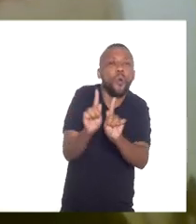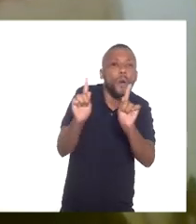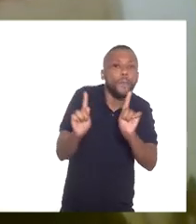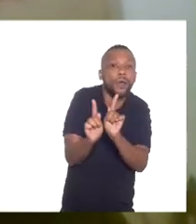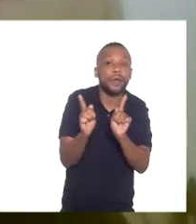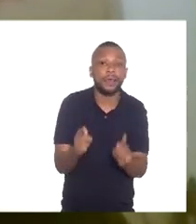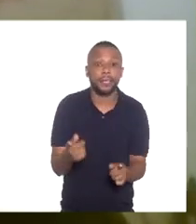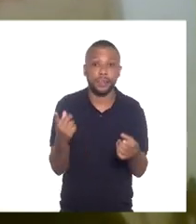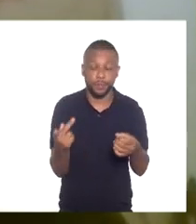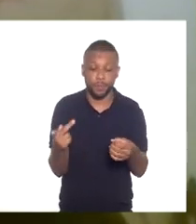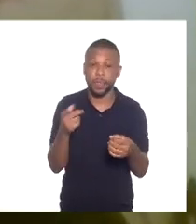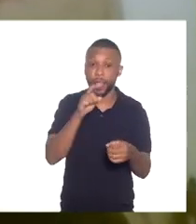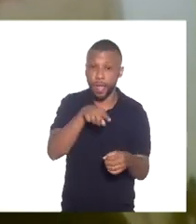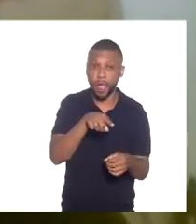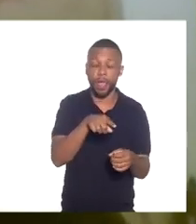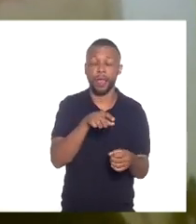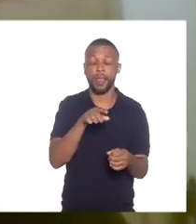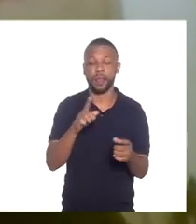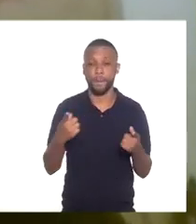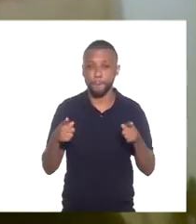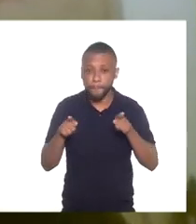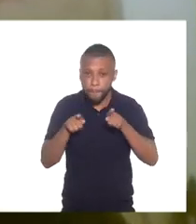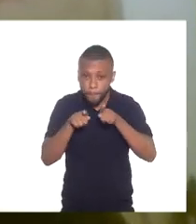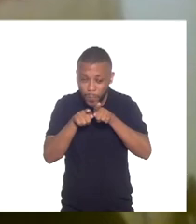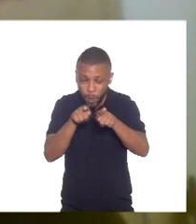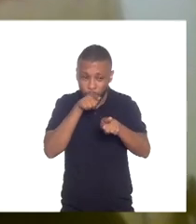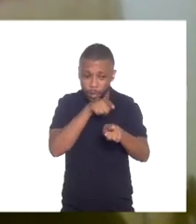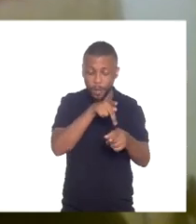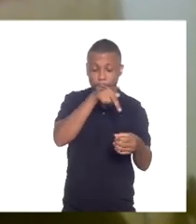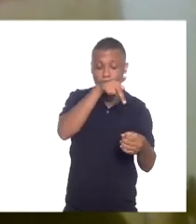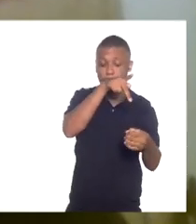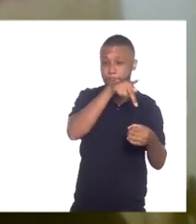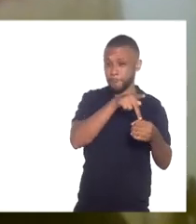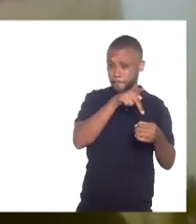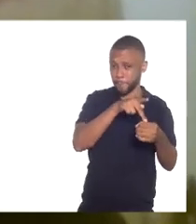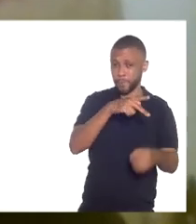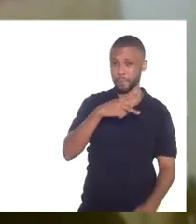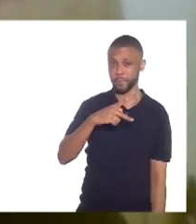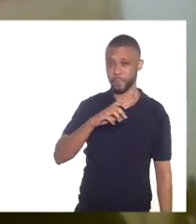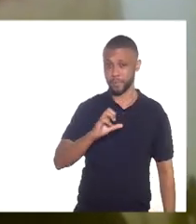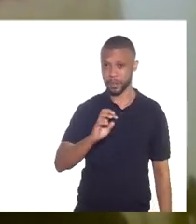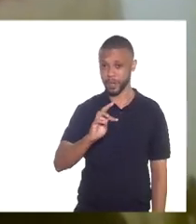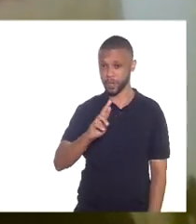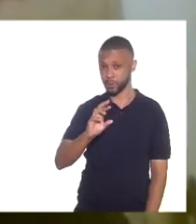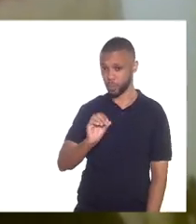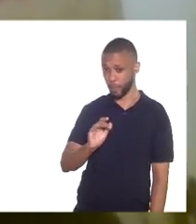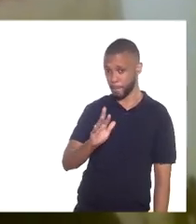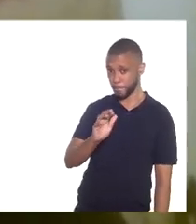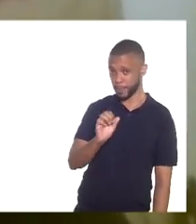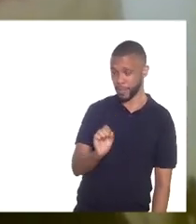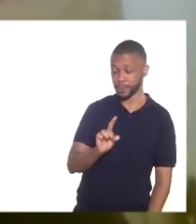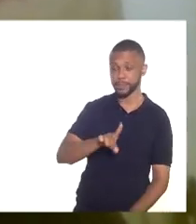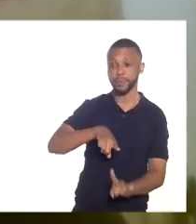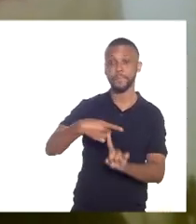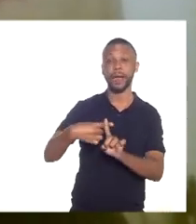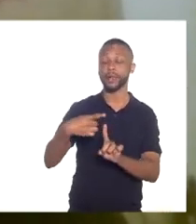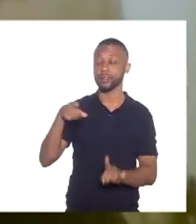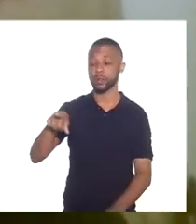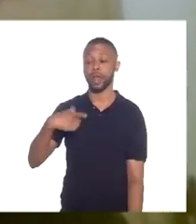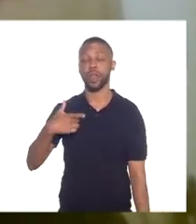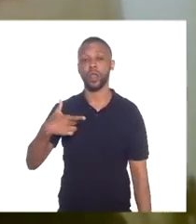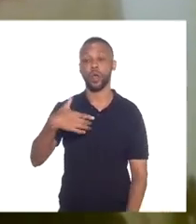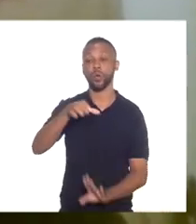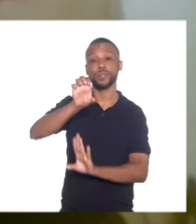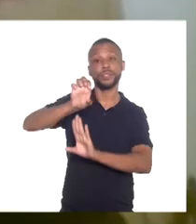é Petrobras mais Estado do Rio de Janeiro. Essa dupla, pelo que a natureza nos